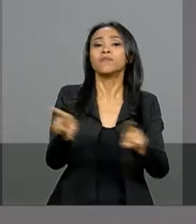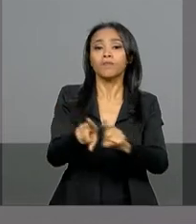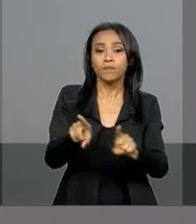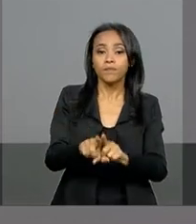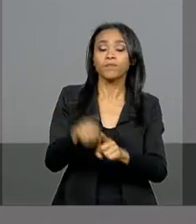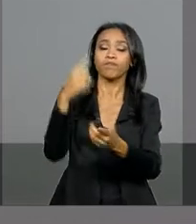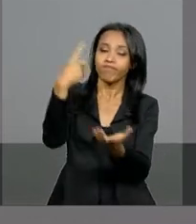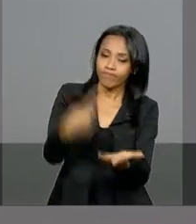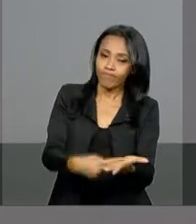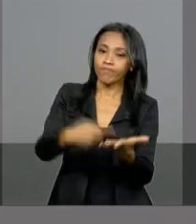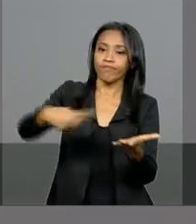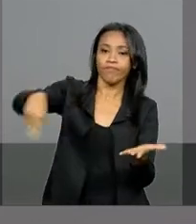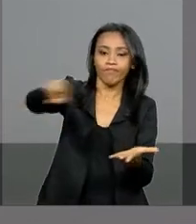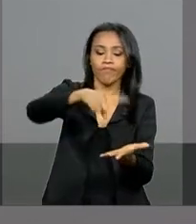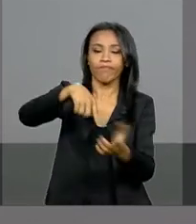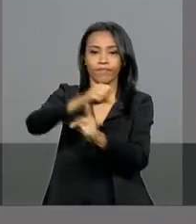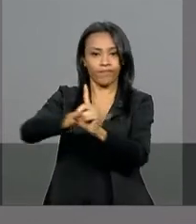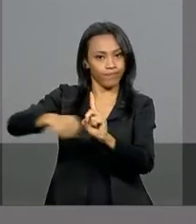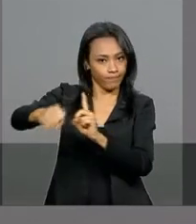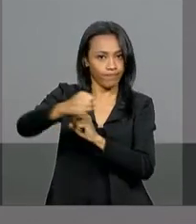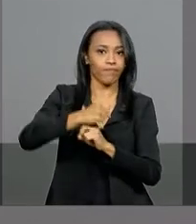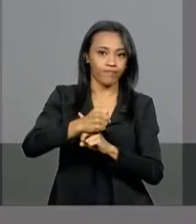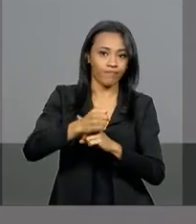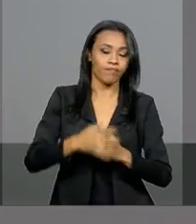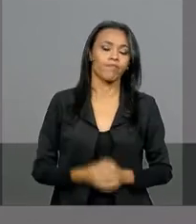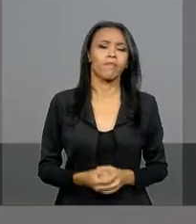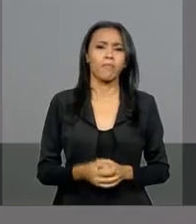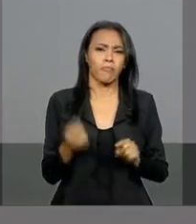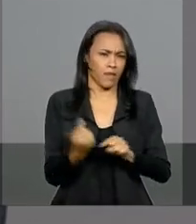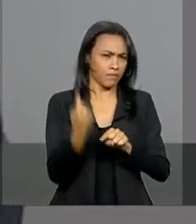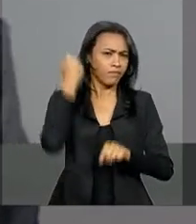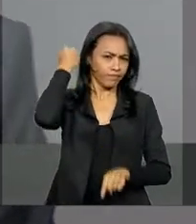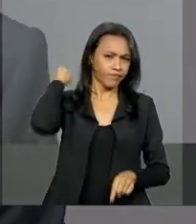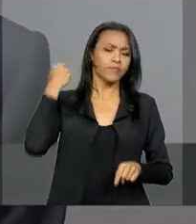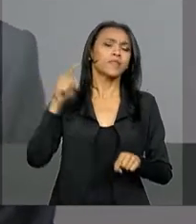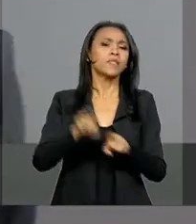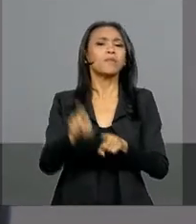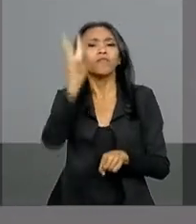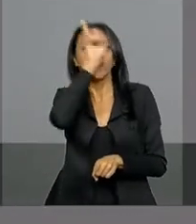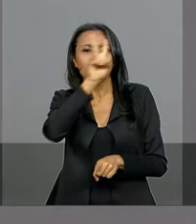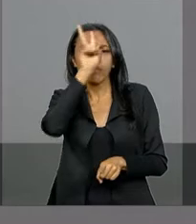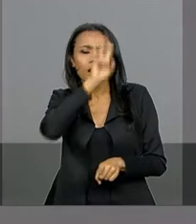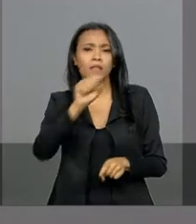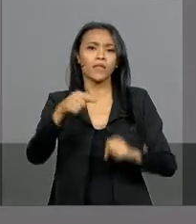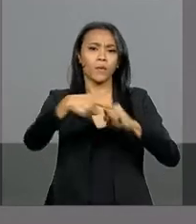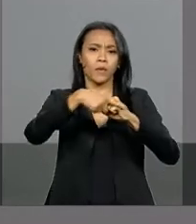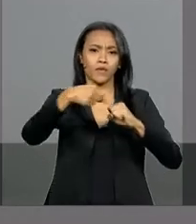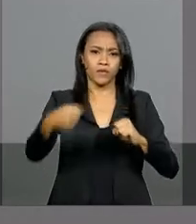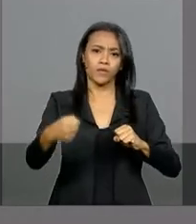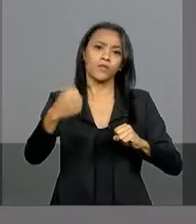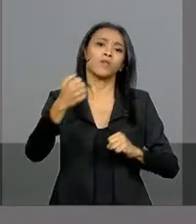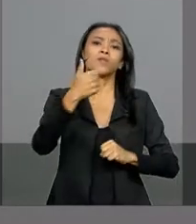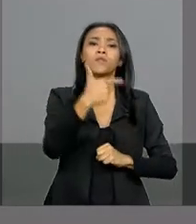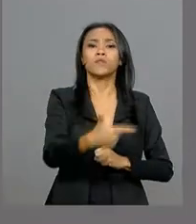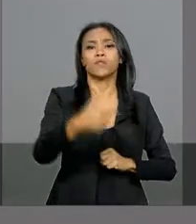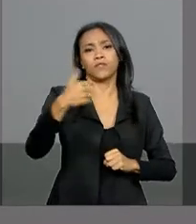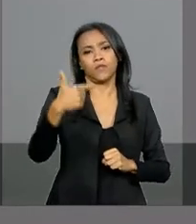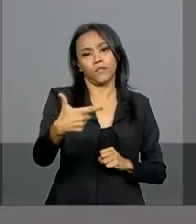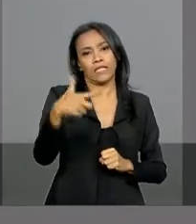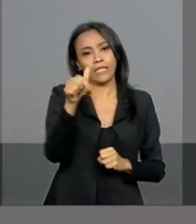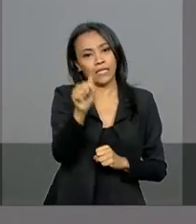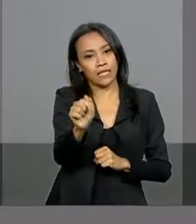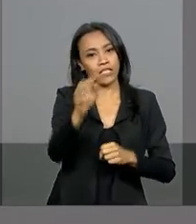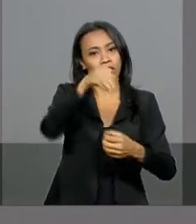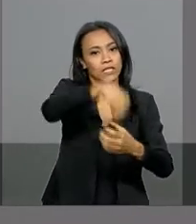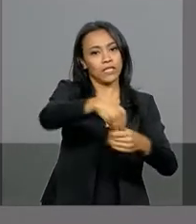sociedade naquela oportunidade foi lembrado que o artigo 227 da constituição